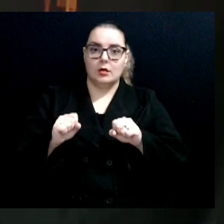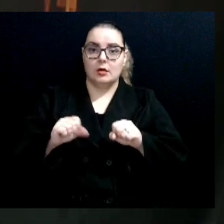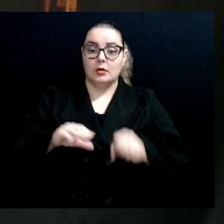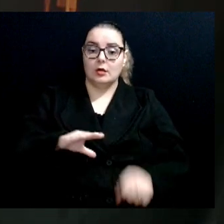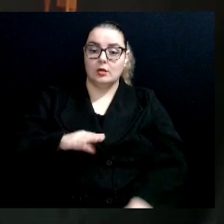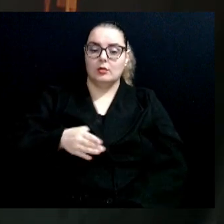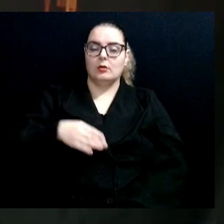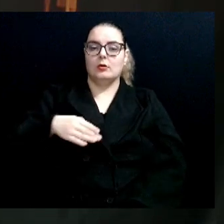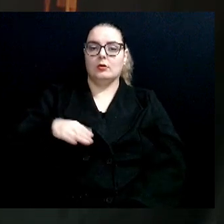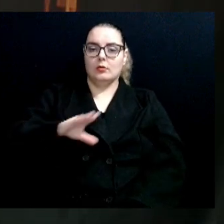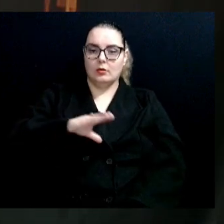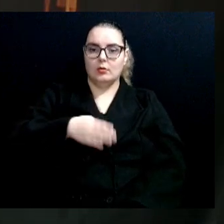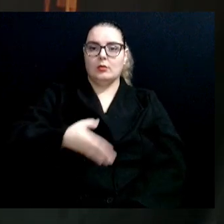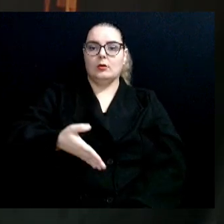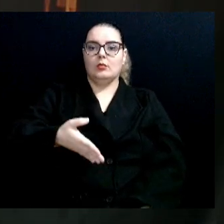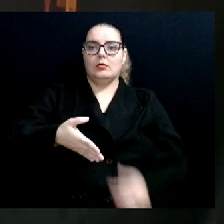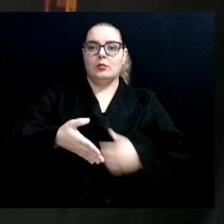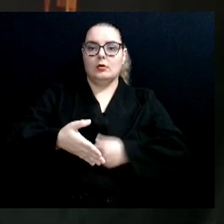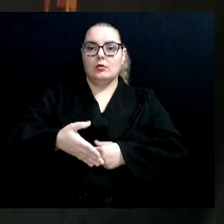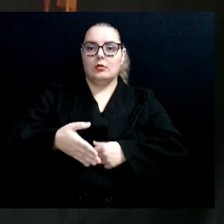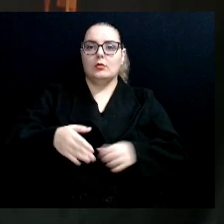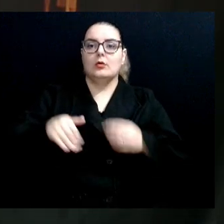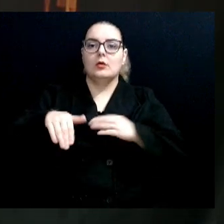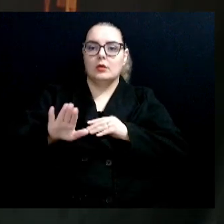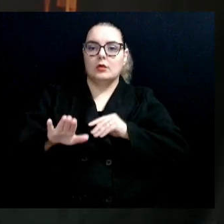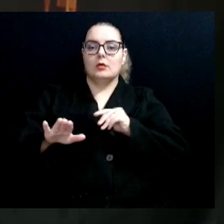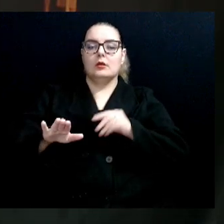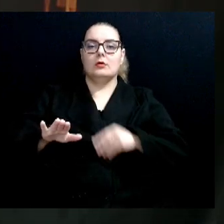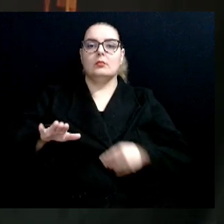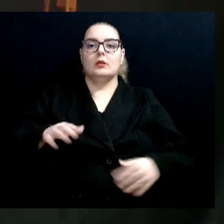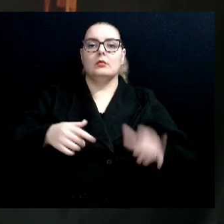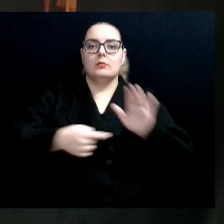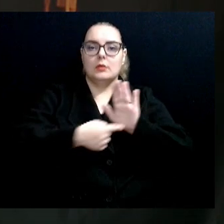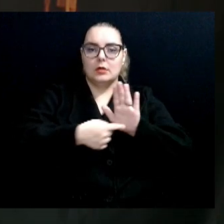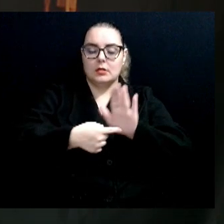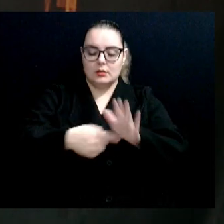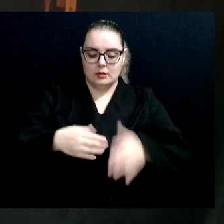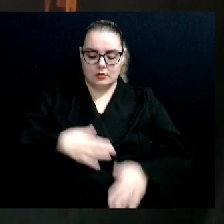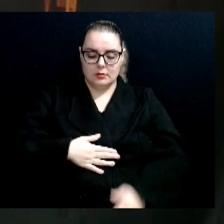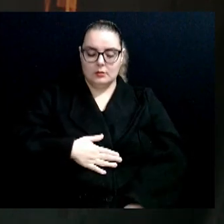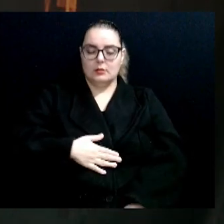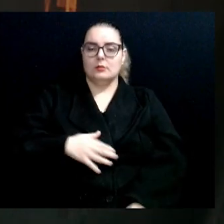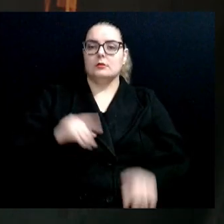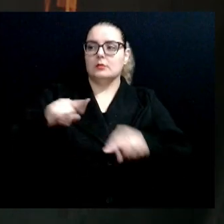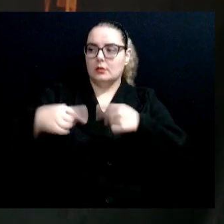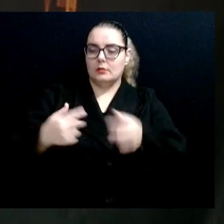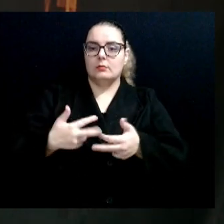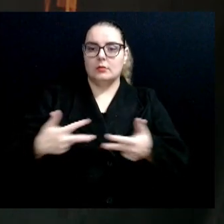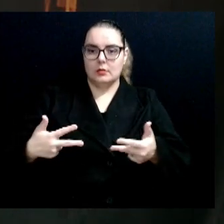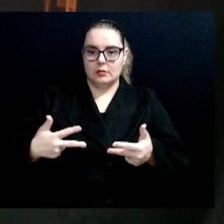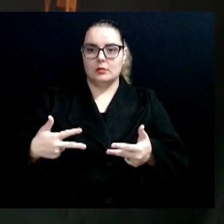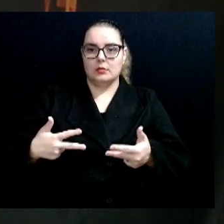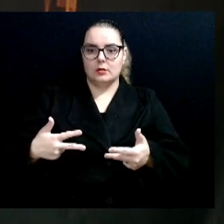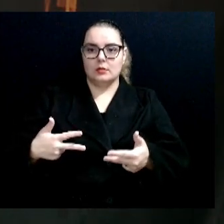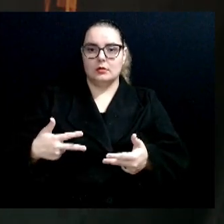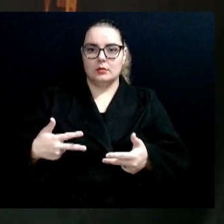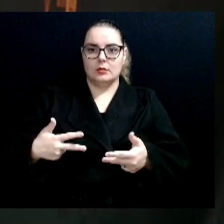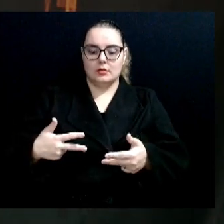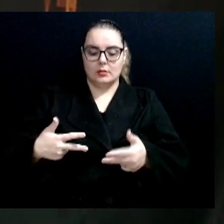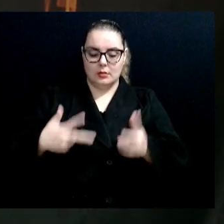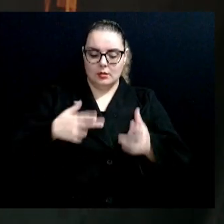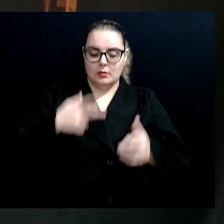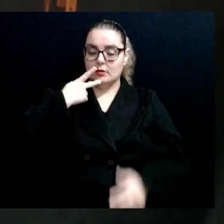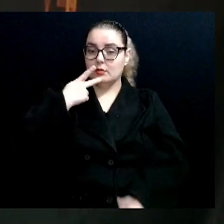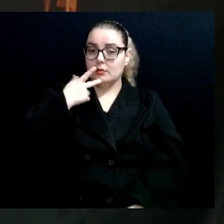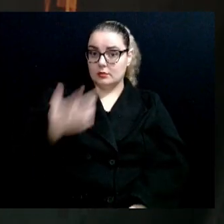para denunciar, né? E aí outro ponto é que, como nós trouxemos aqui, a